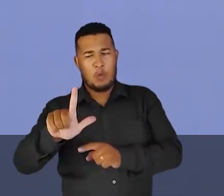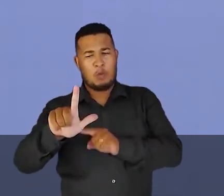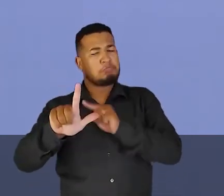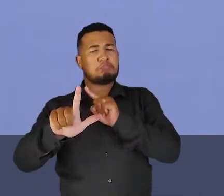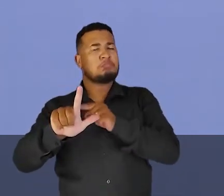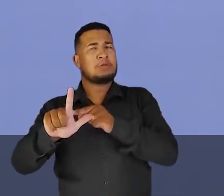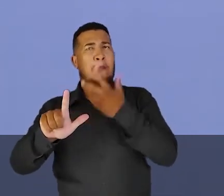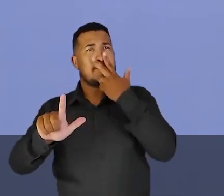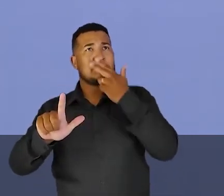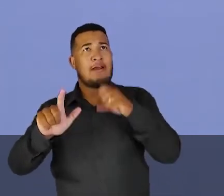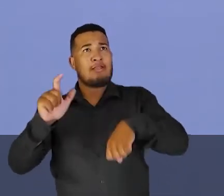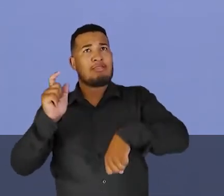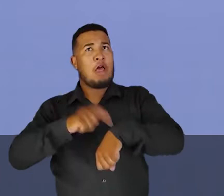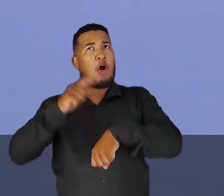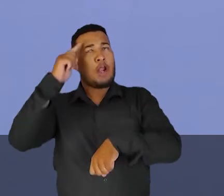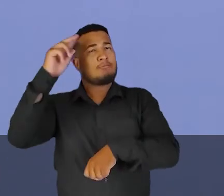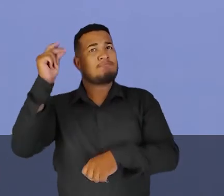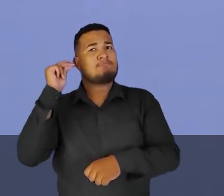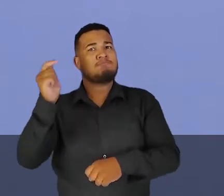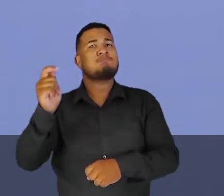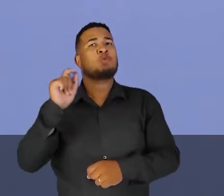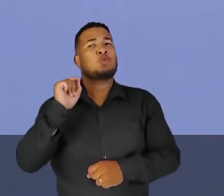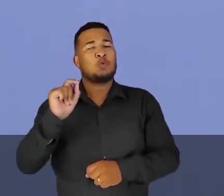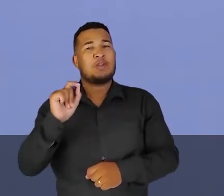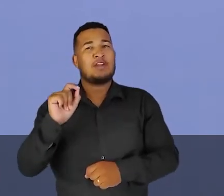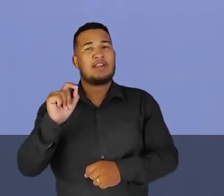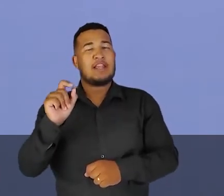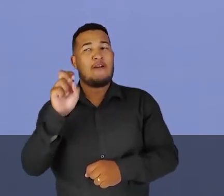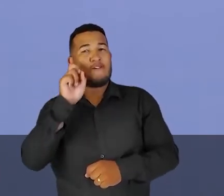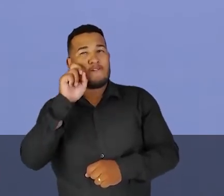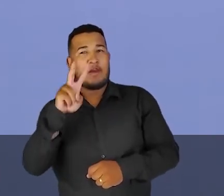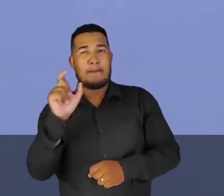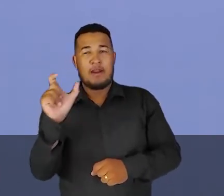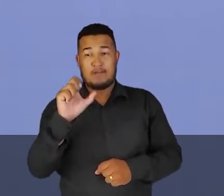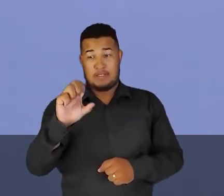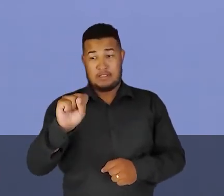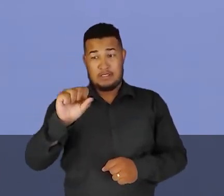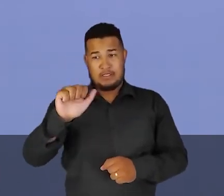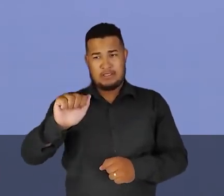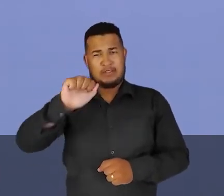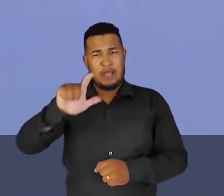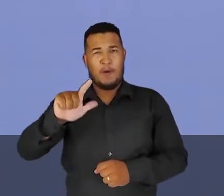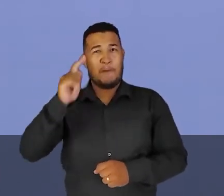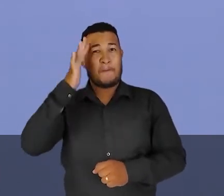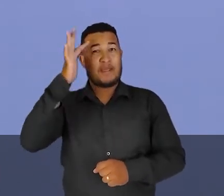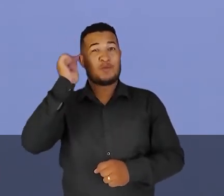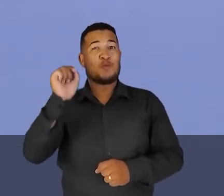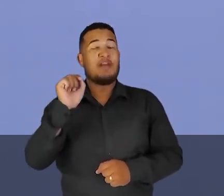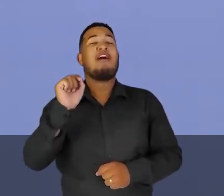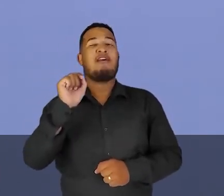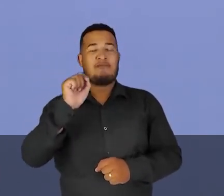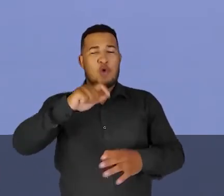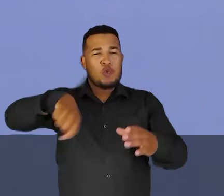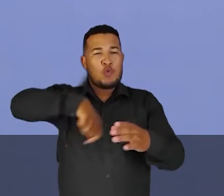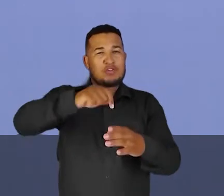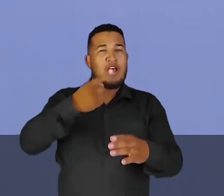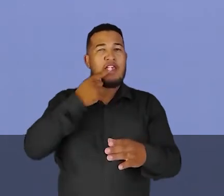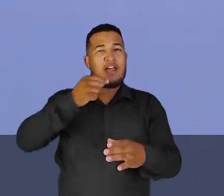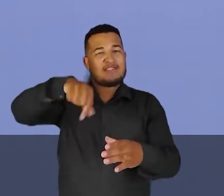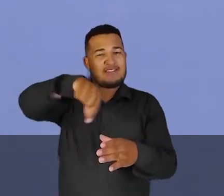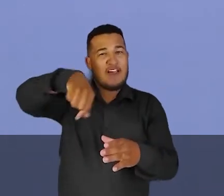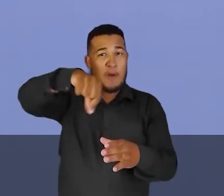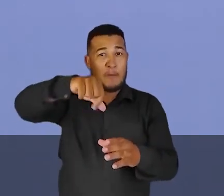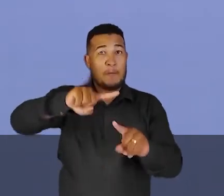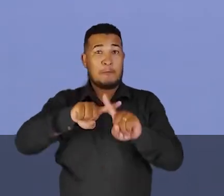cabeça? A grande maioria de nós, quando a gente ouve sal, a gente pensa logo em quem? No sal de cozinha. Mas é importante a